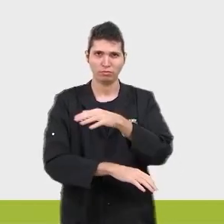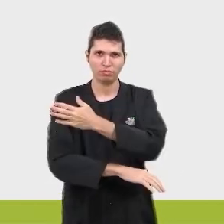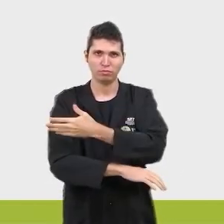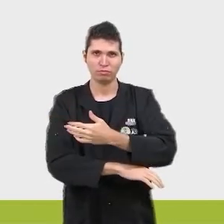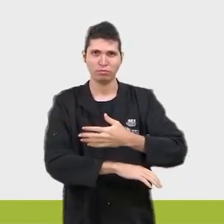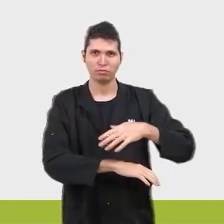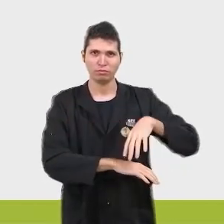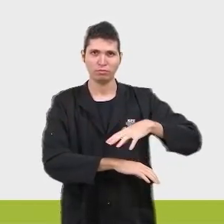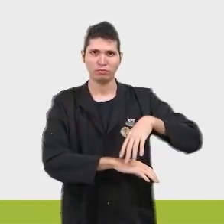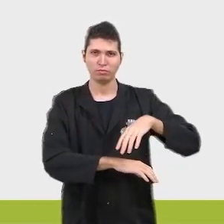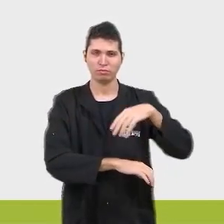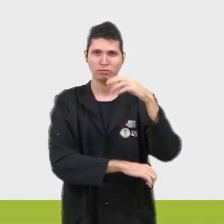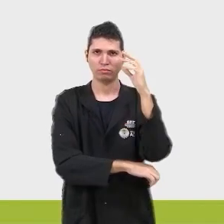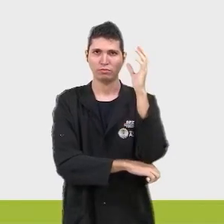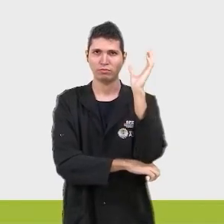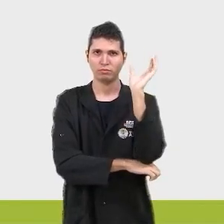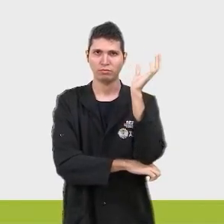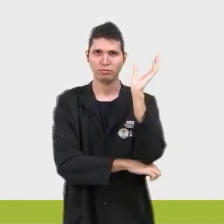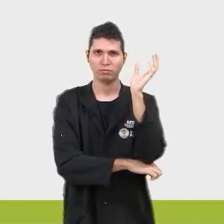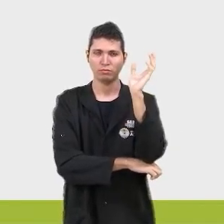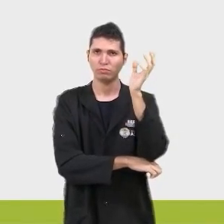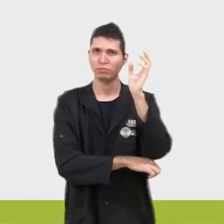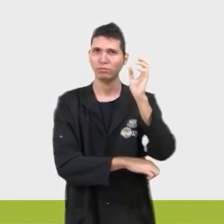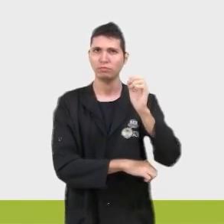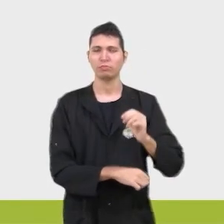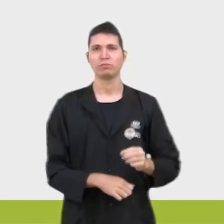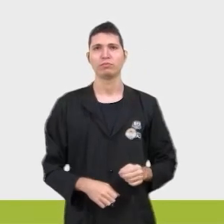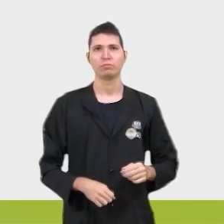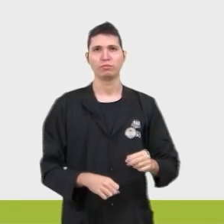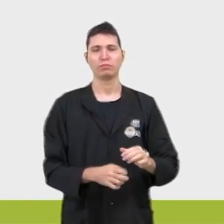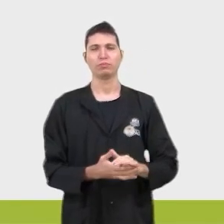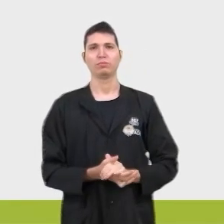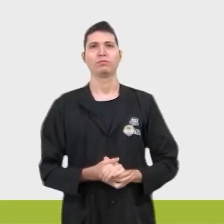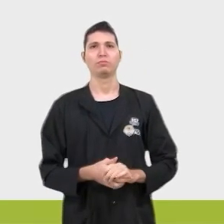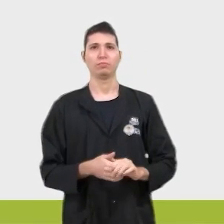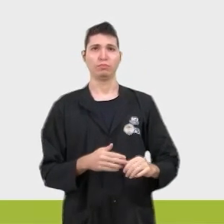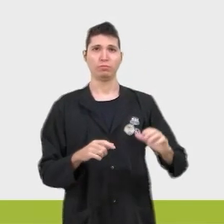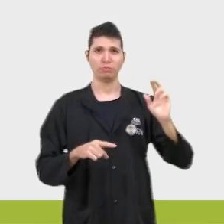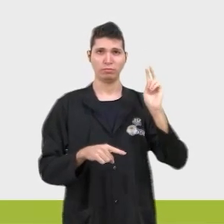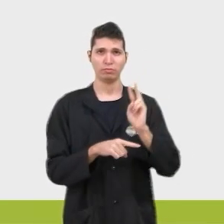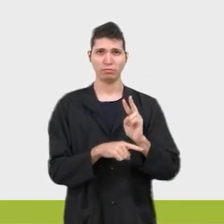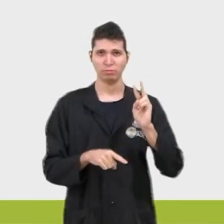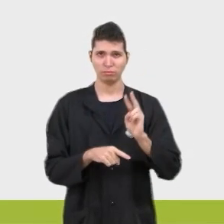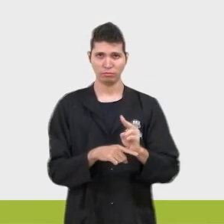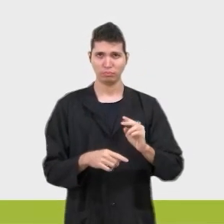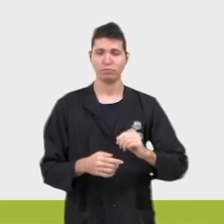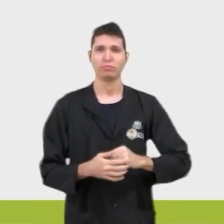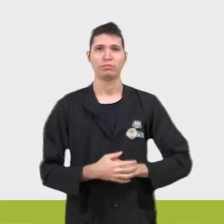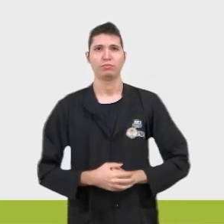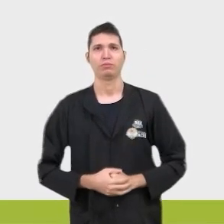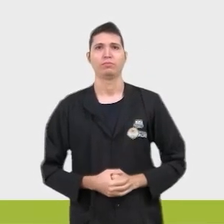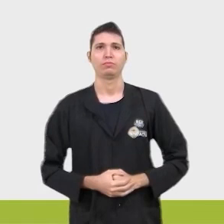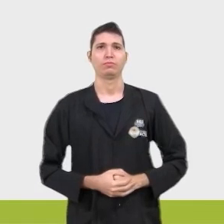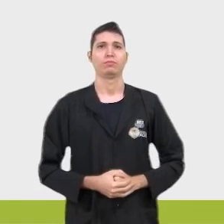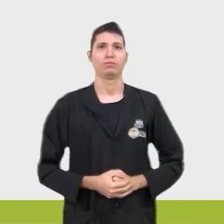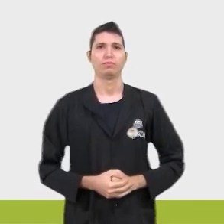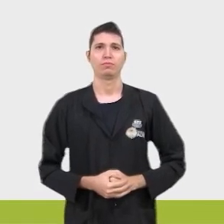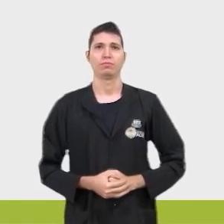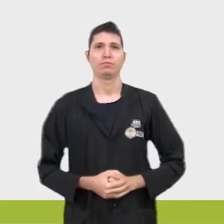espécies mantenham-se em contato. Muito bem, voltemos para a questão.